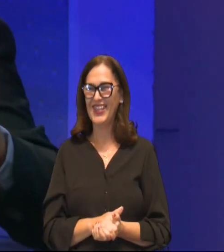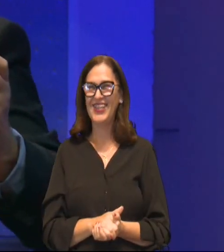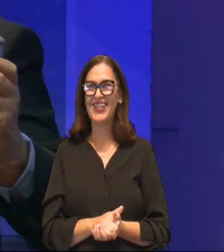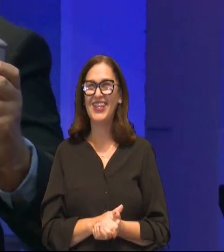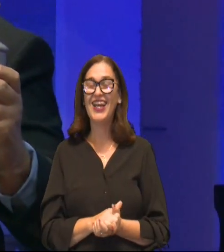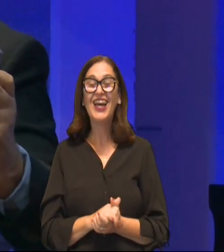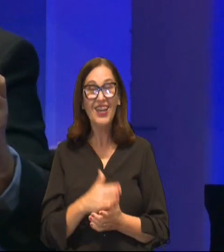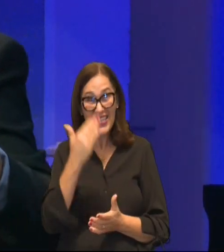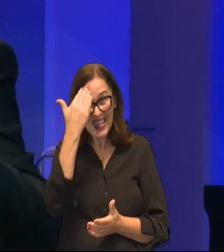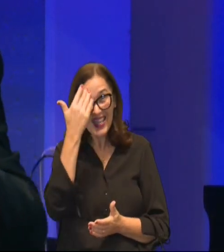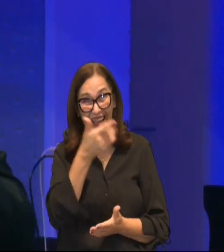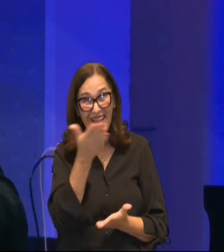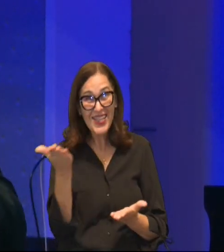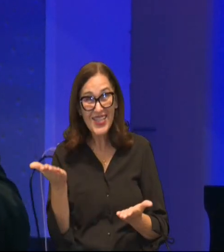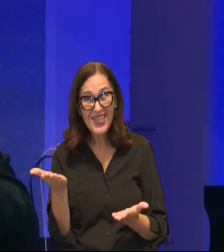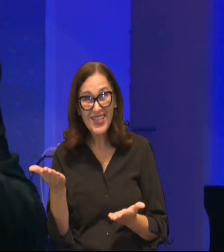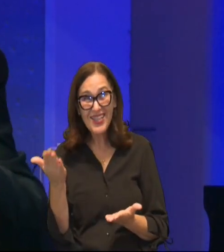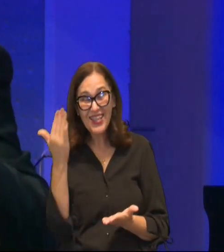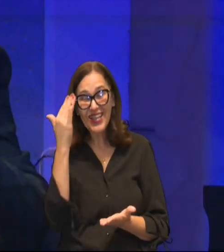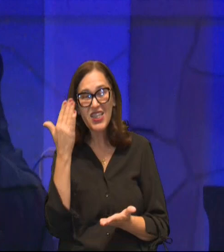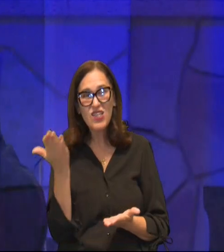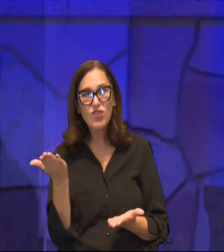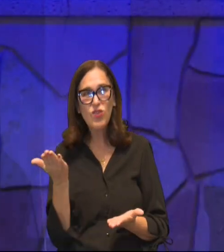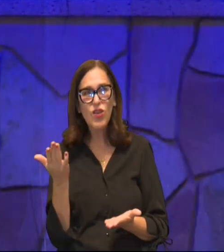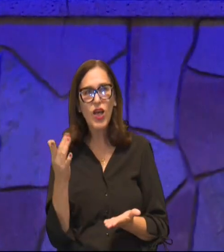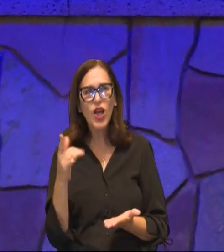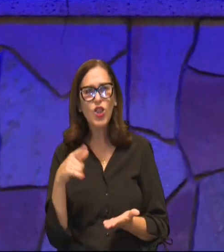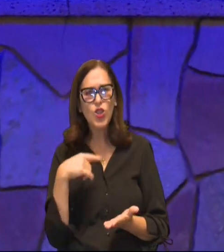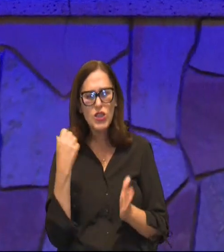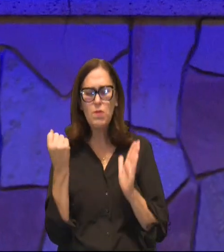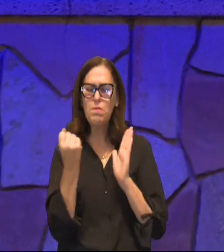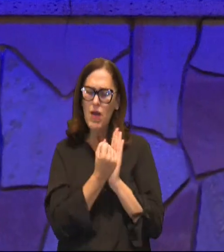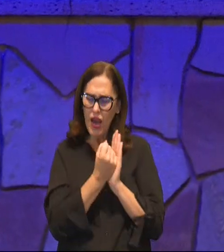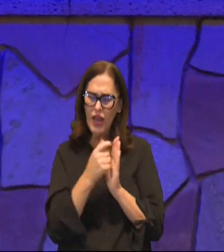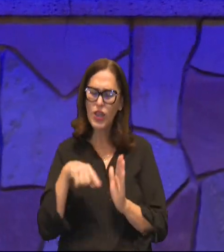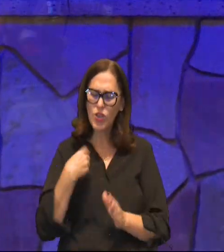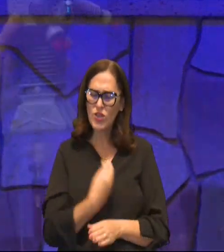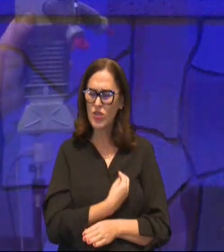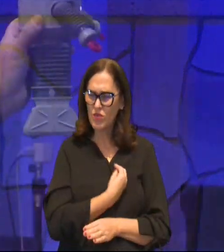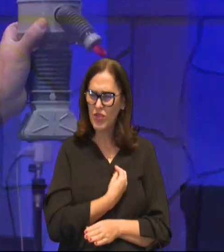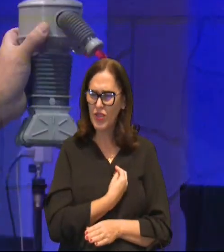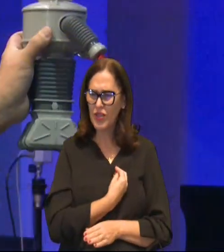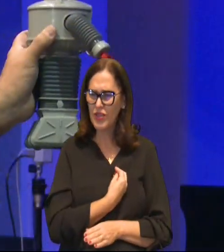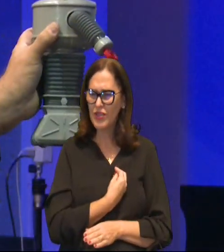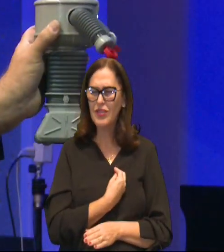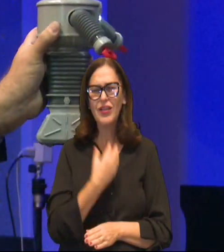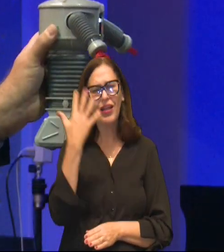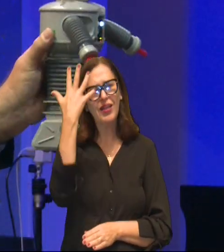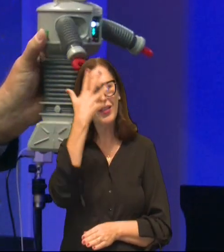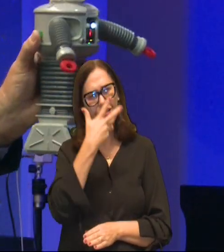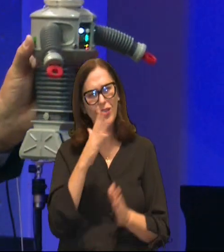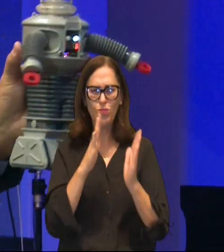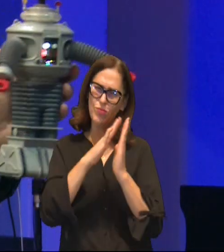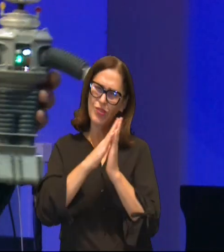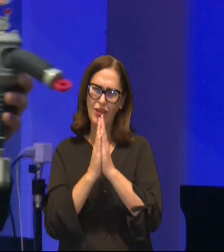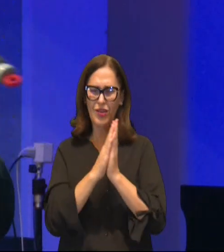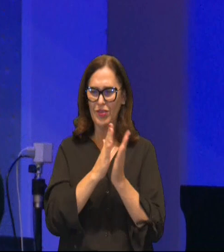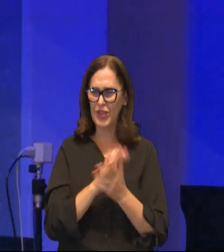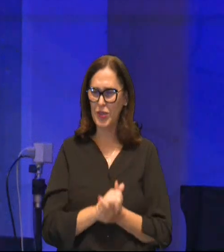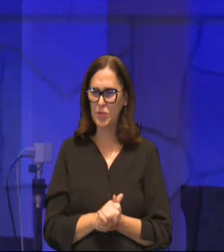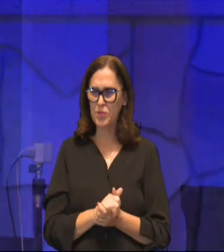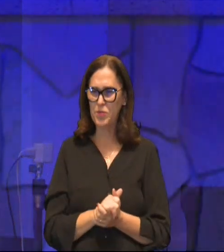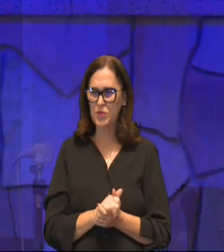Mas entendem, amados? Será que nós temos marcas assim na nossa vida? Olha que coisa linda aqui.